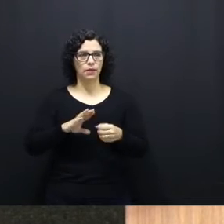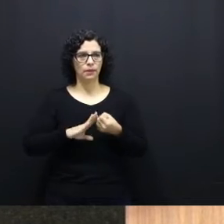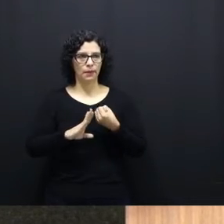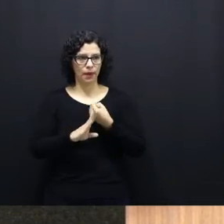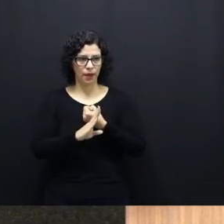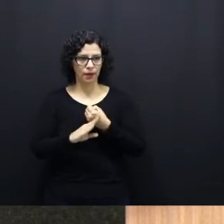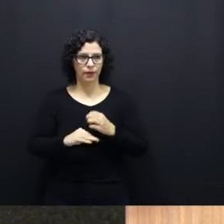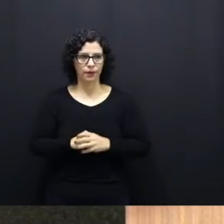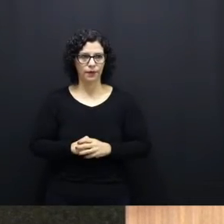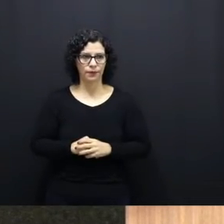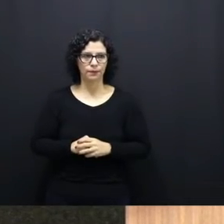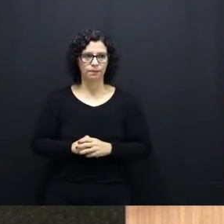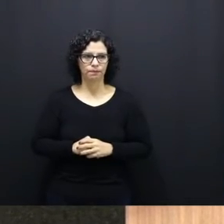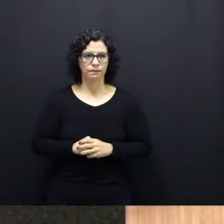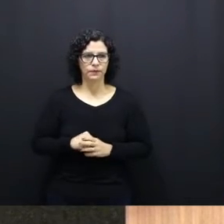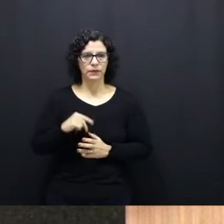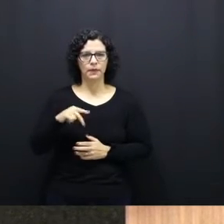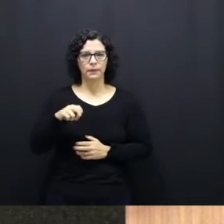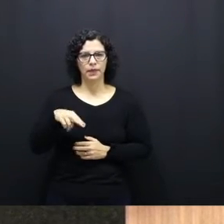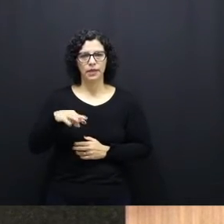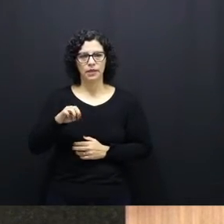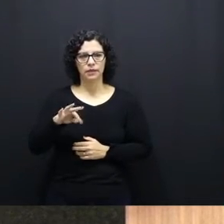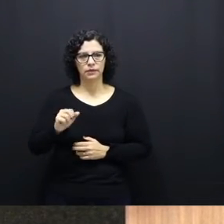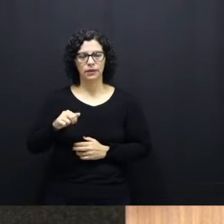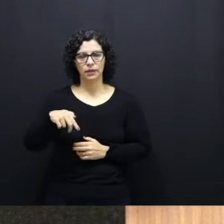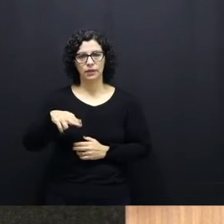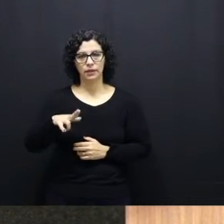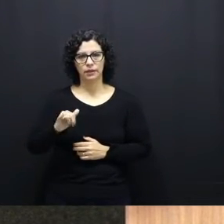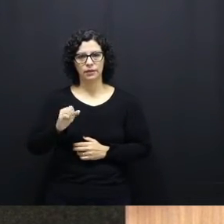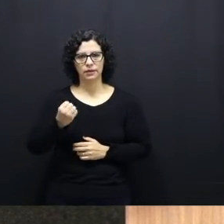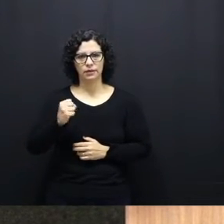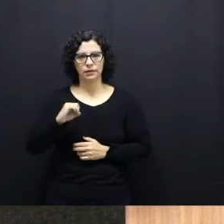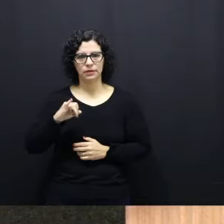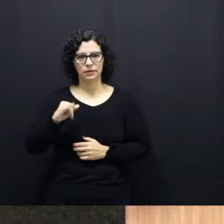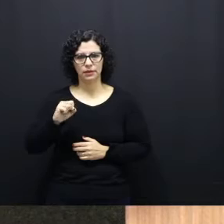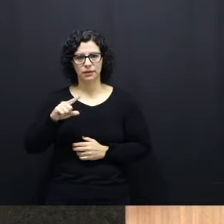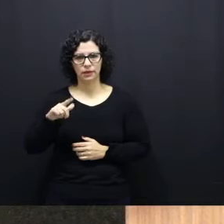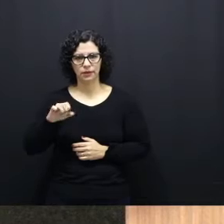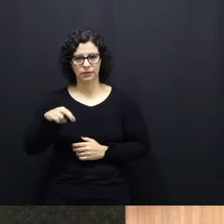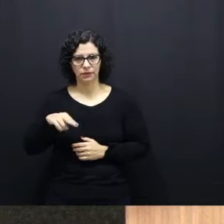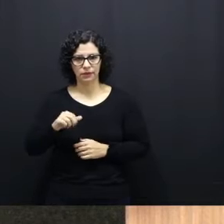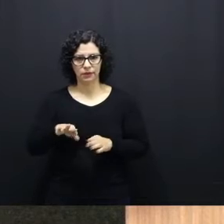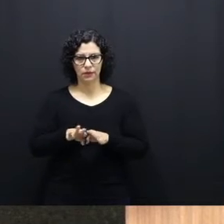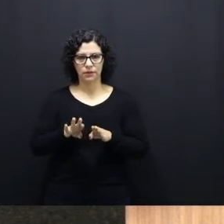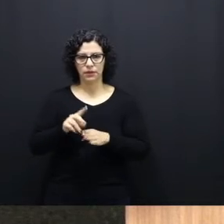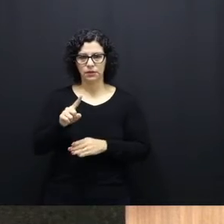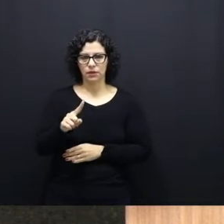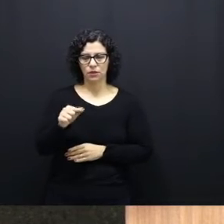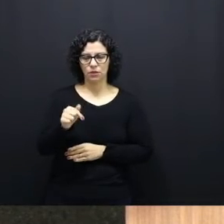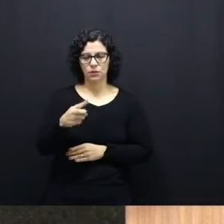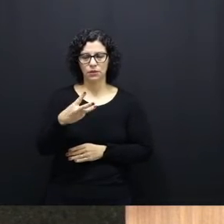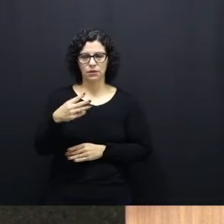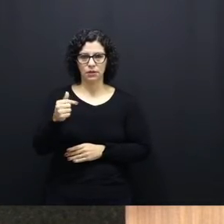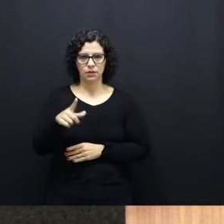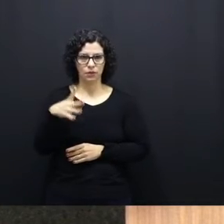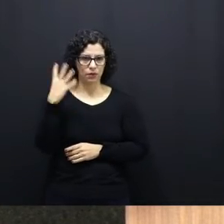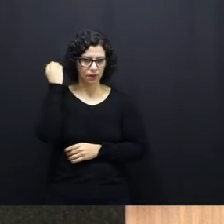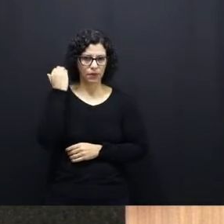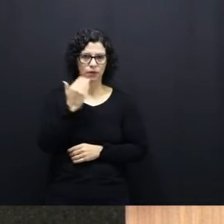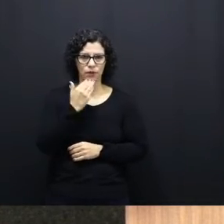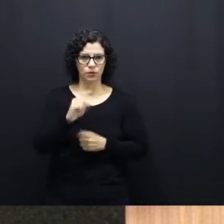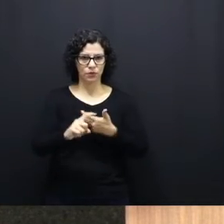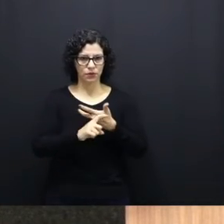169 no bairro planta Quississana indicação 7.375 provedores cabelo o